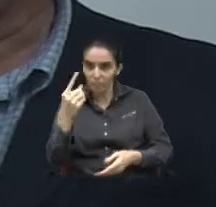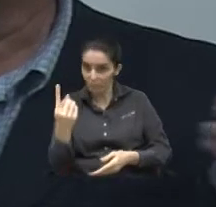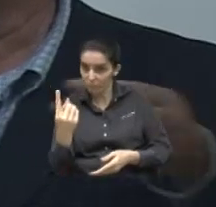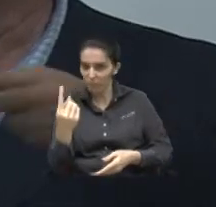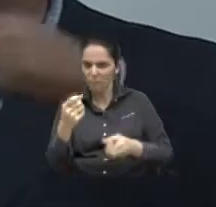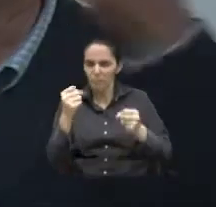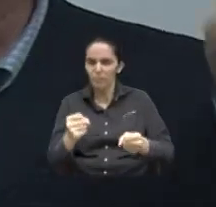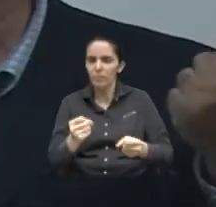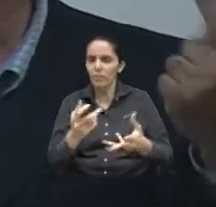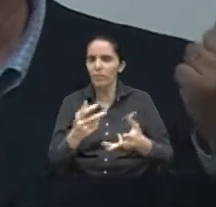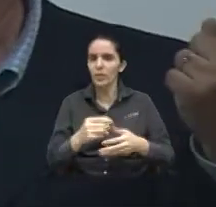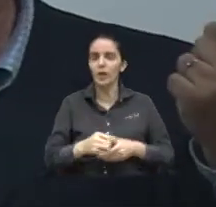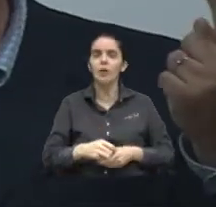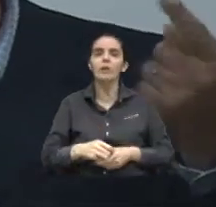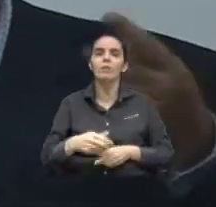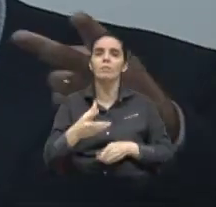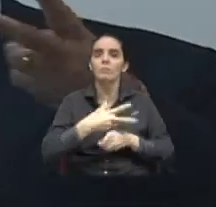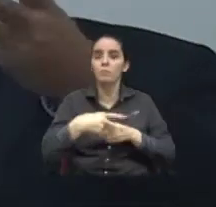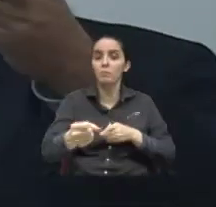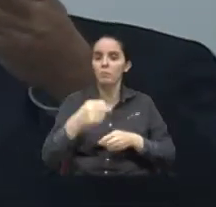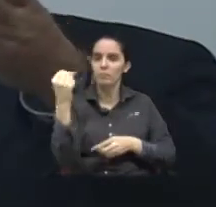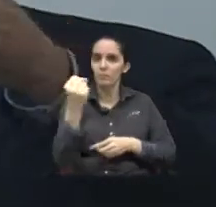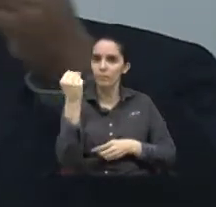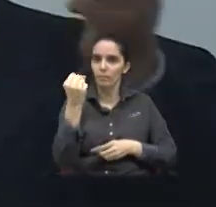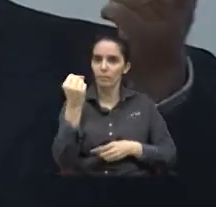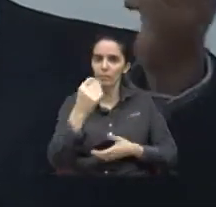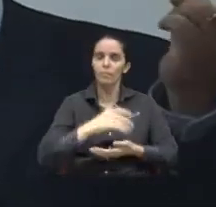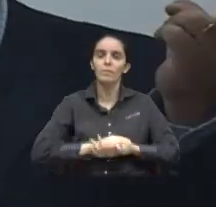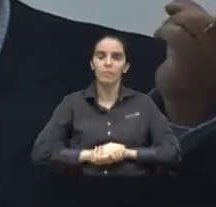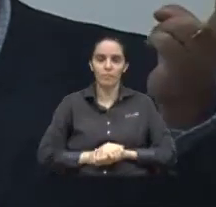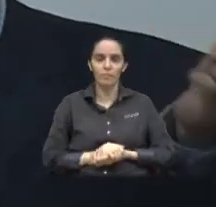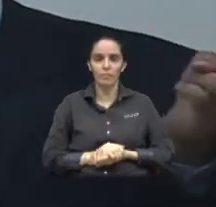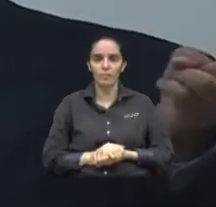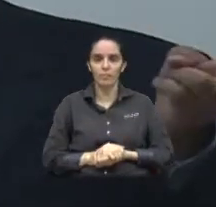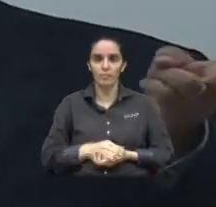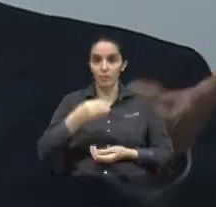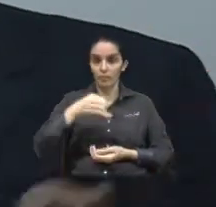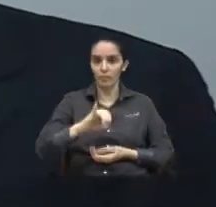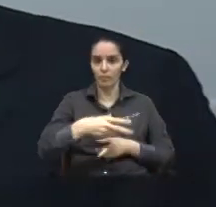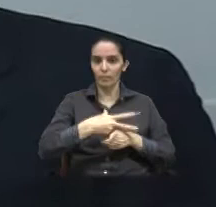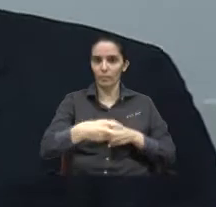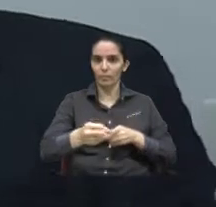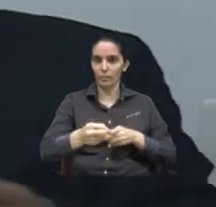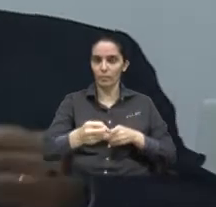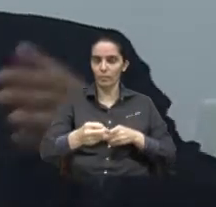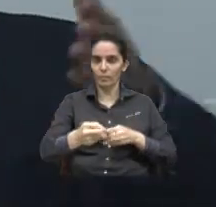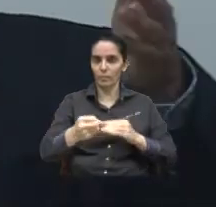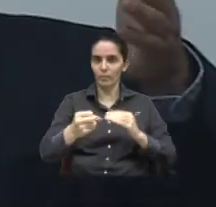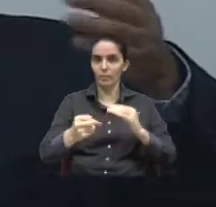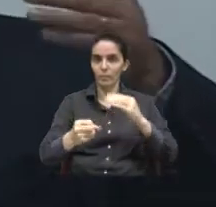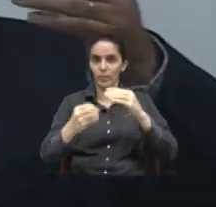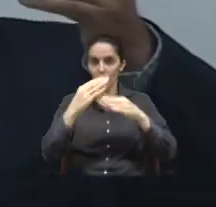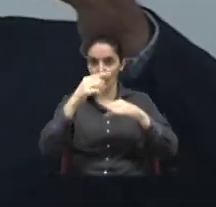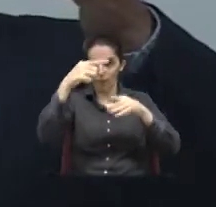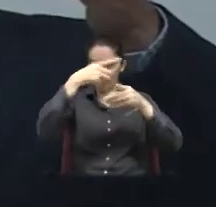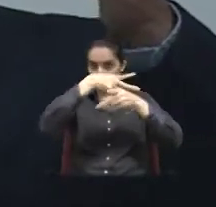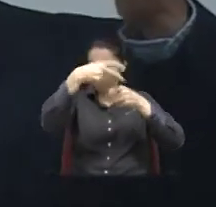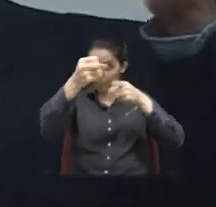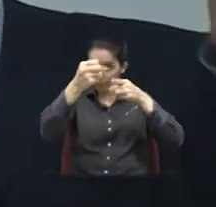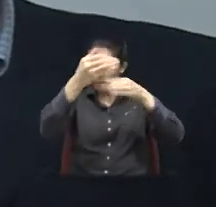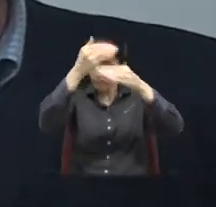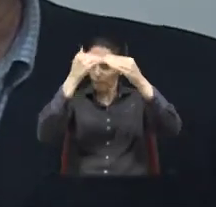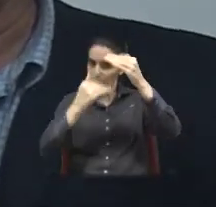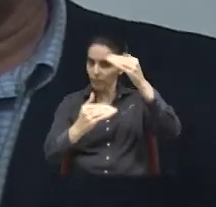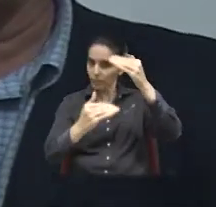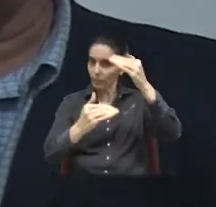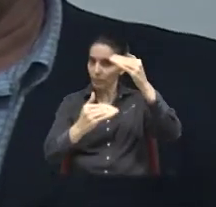os 4, ganhando mais um jogo, ele será pelo menos vice-campeão, podendo escolher disputar